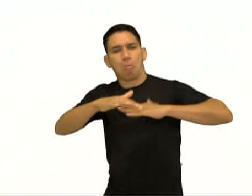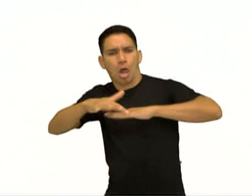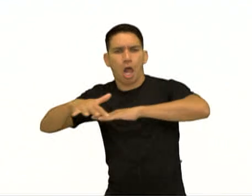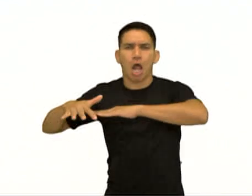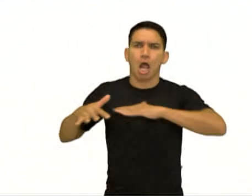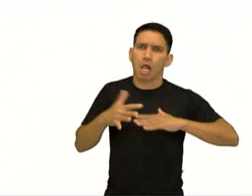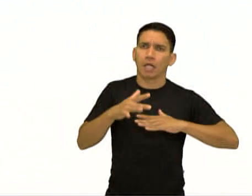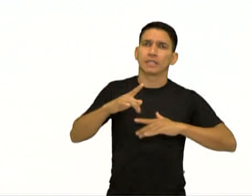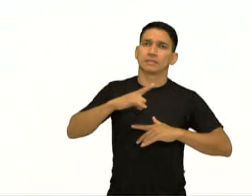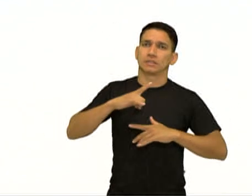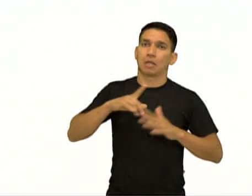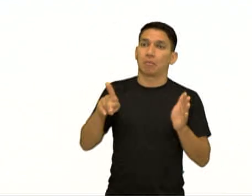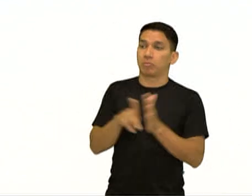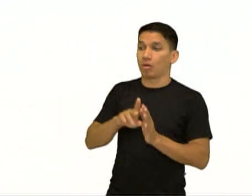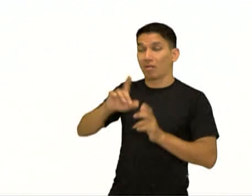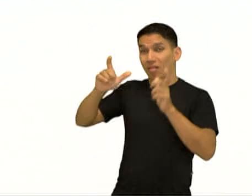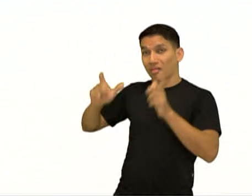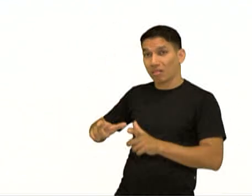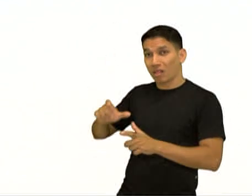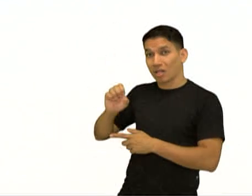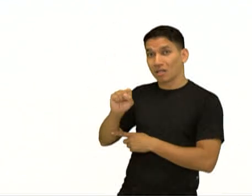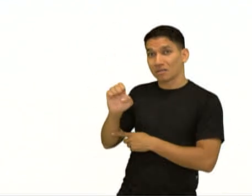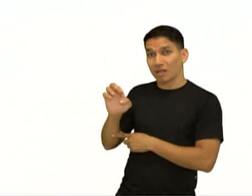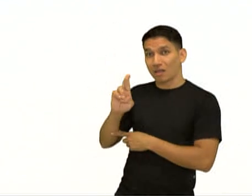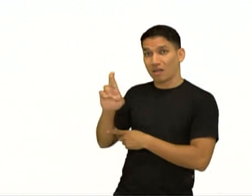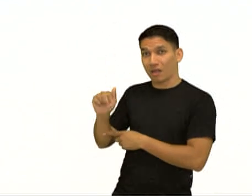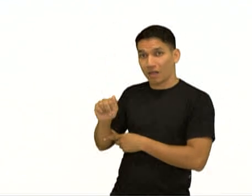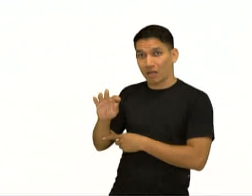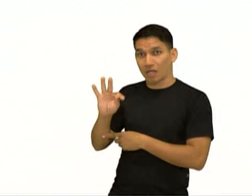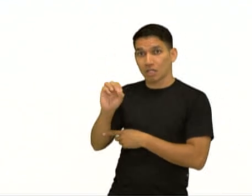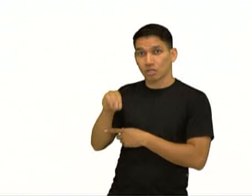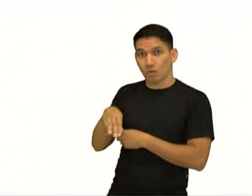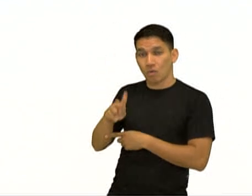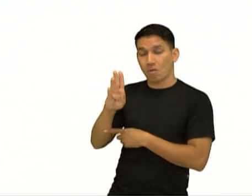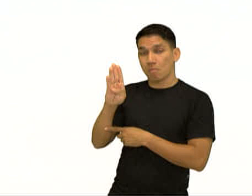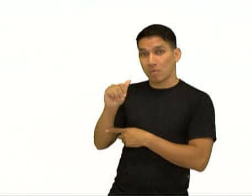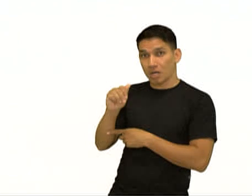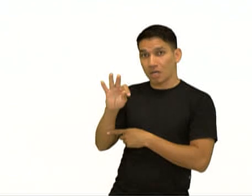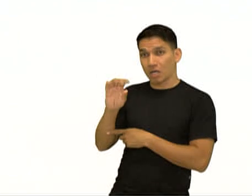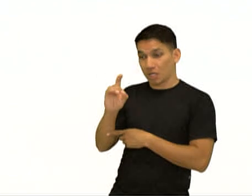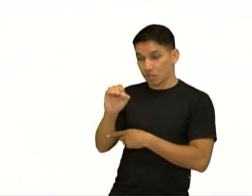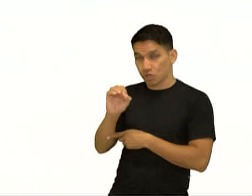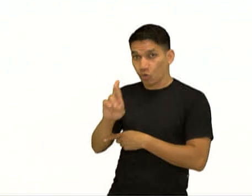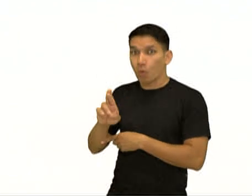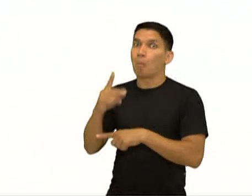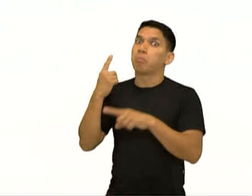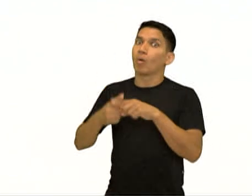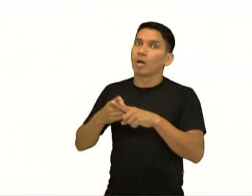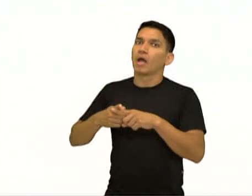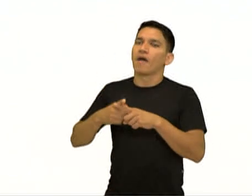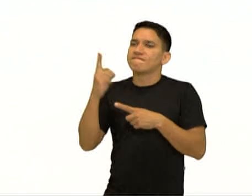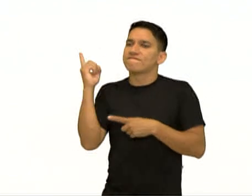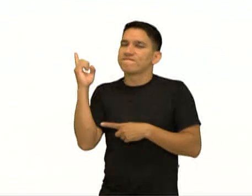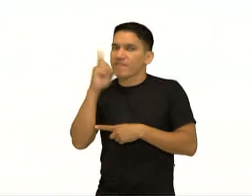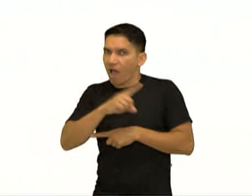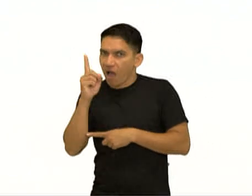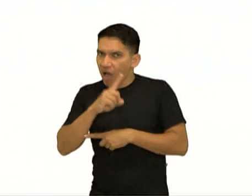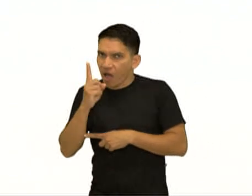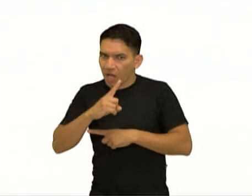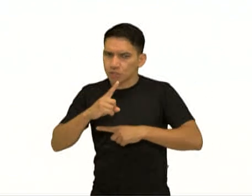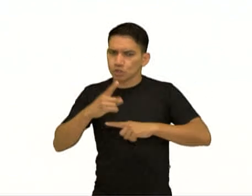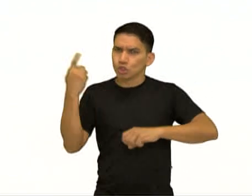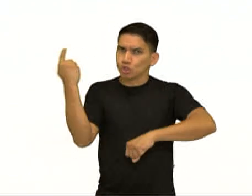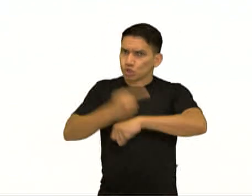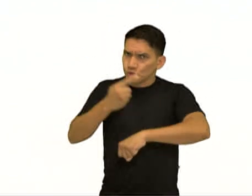do ocorrido na Serra do Tombador, explica-se pela existência de falhas geológicas. E essa